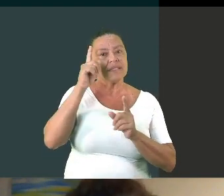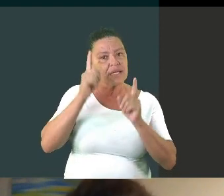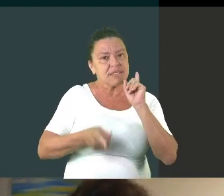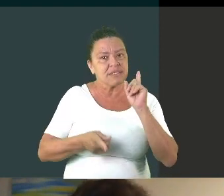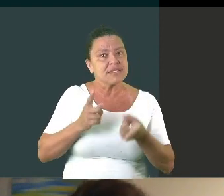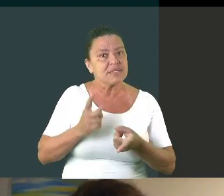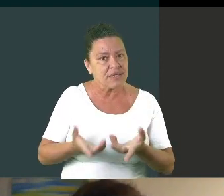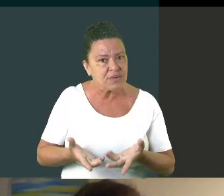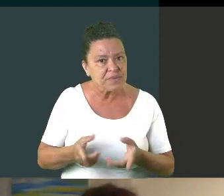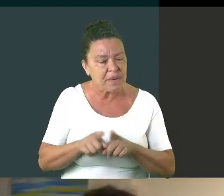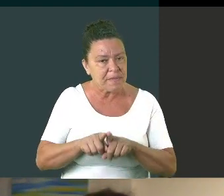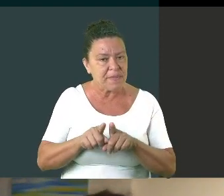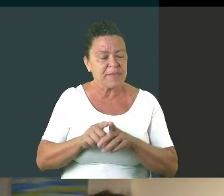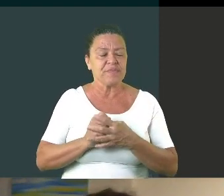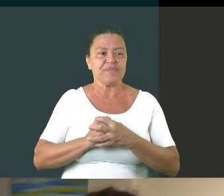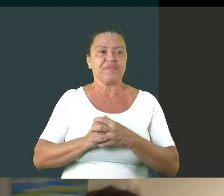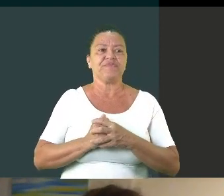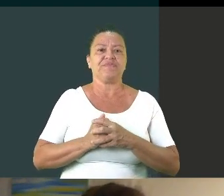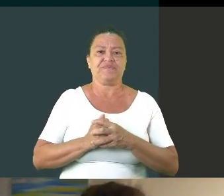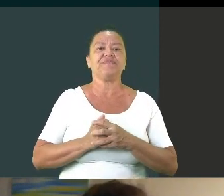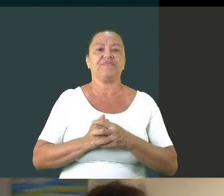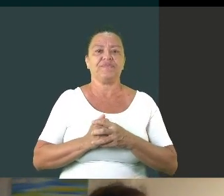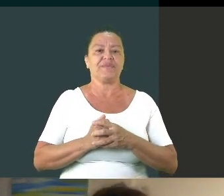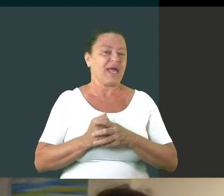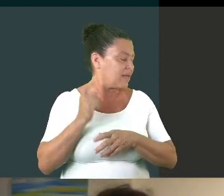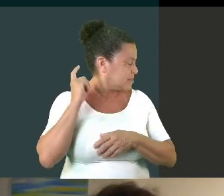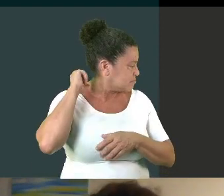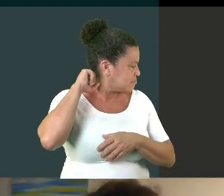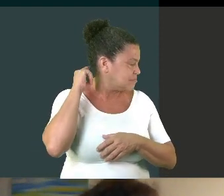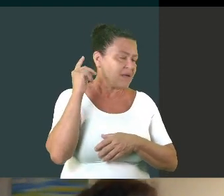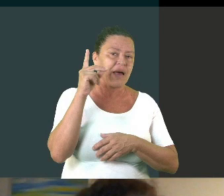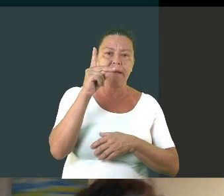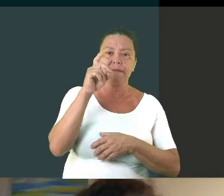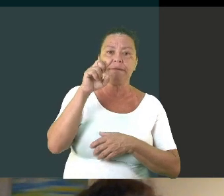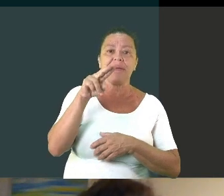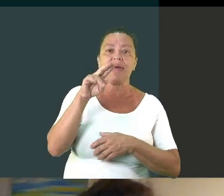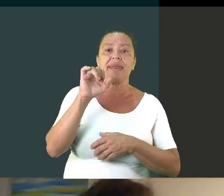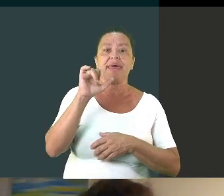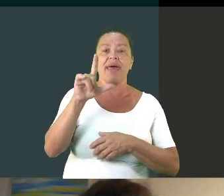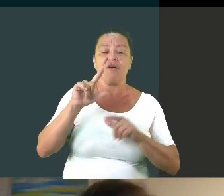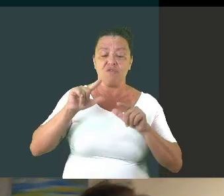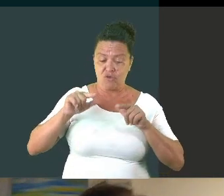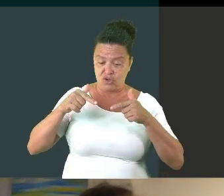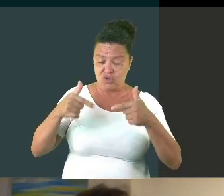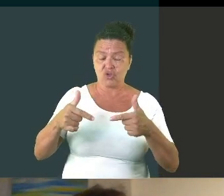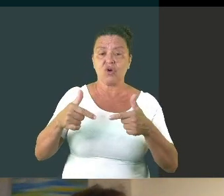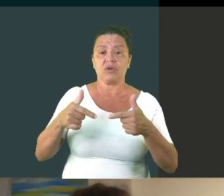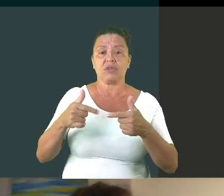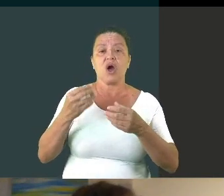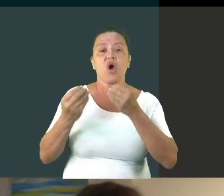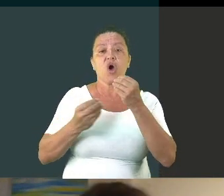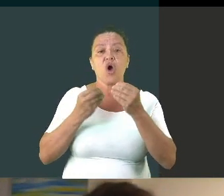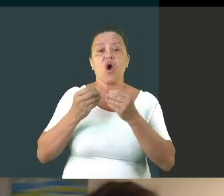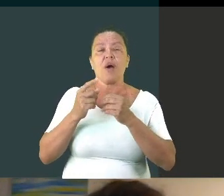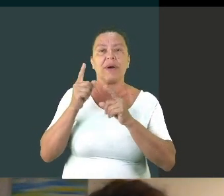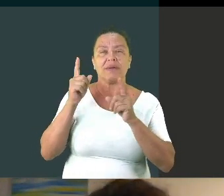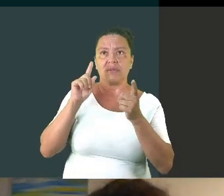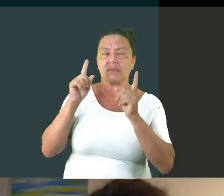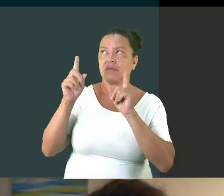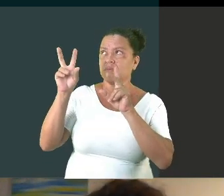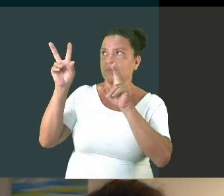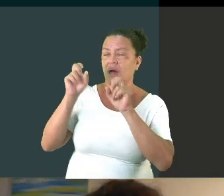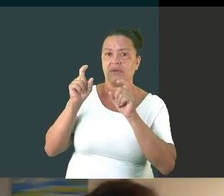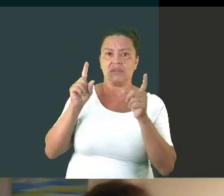decisões, né? É através da pineal, é uma glândula que funciona inclusive como uma antena